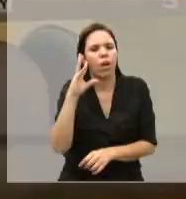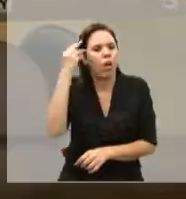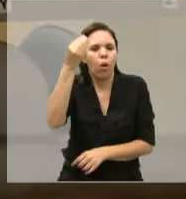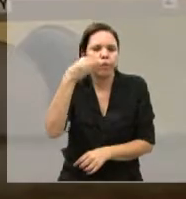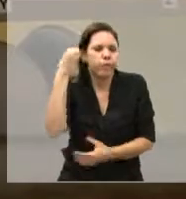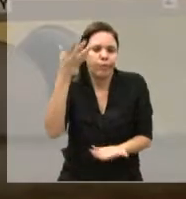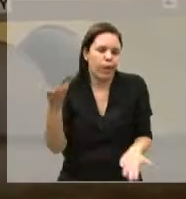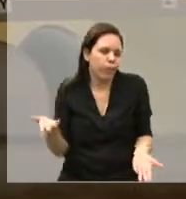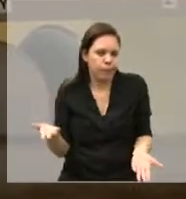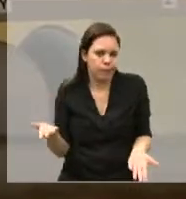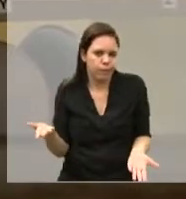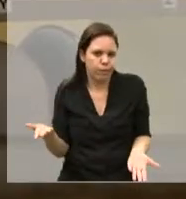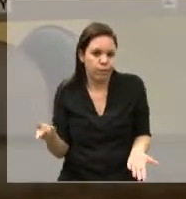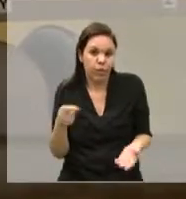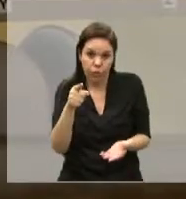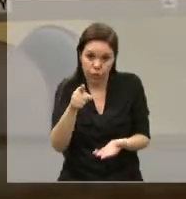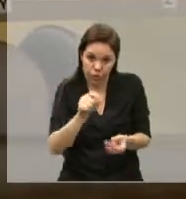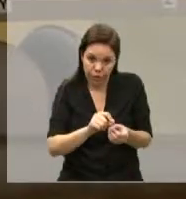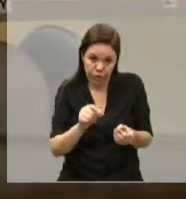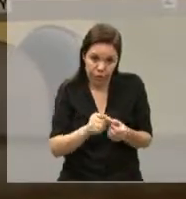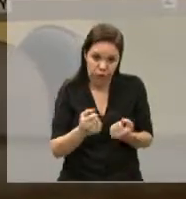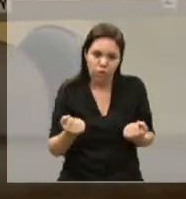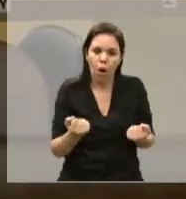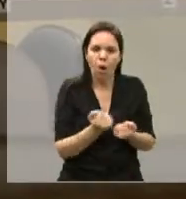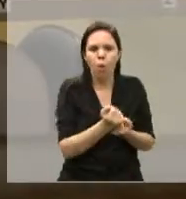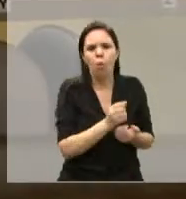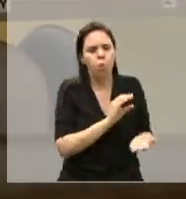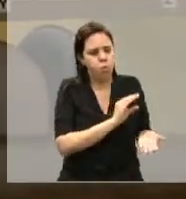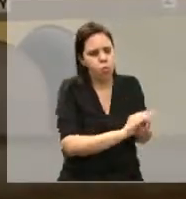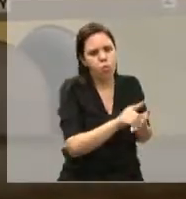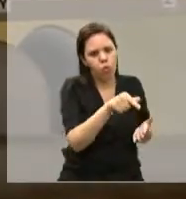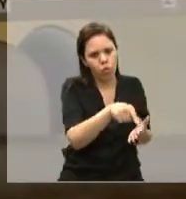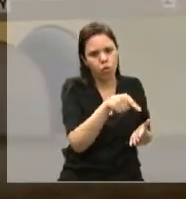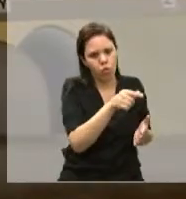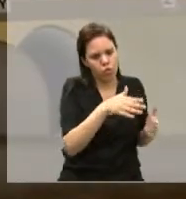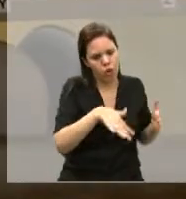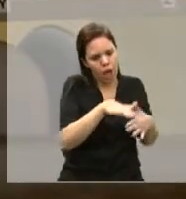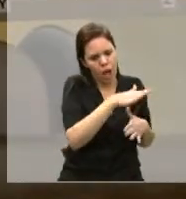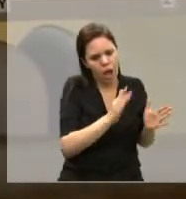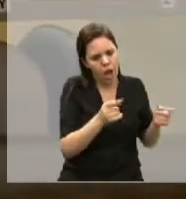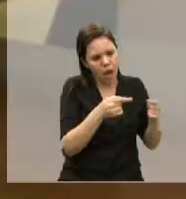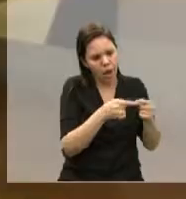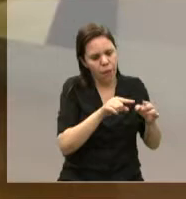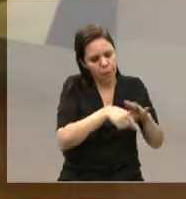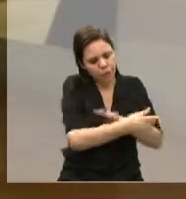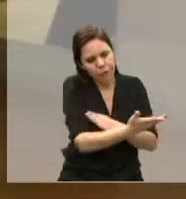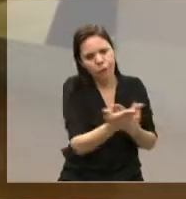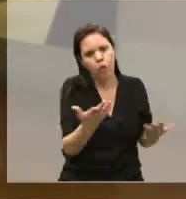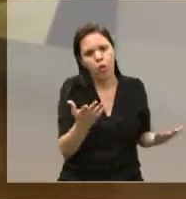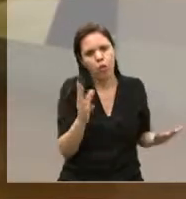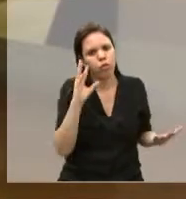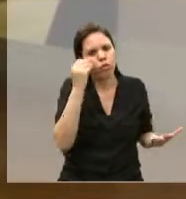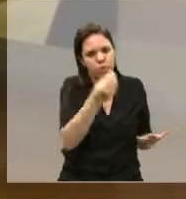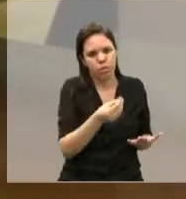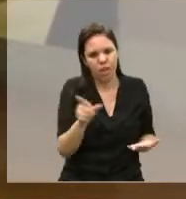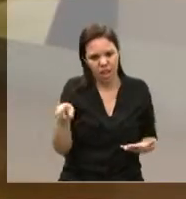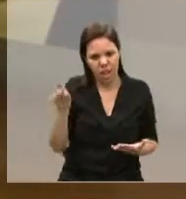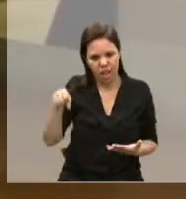tenho aquele conhecimento. Então, faço um investimento pontual naquele conhecimento e faço um mergulho profundo ali. É isso mesmo,